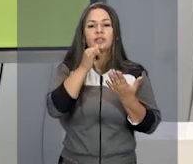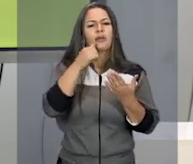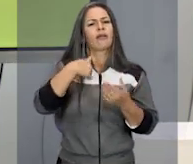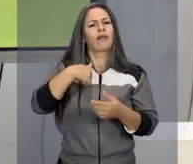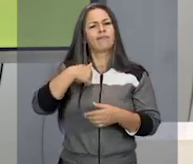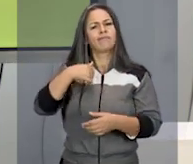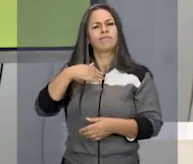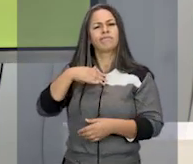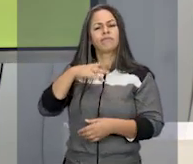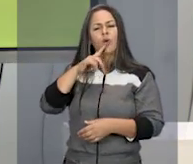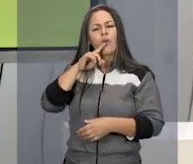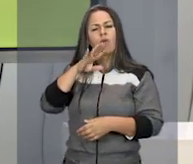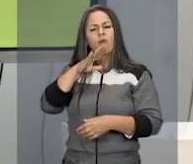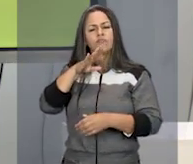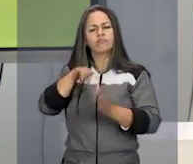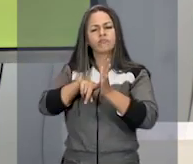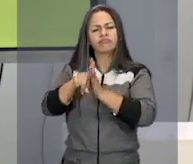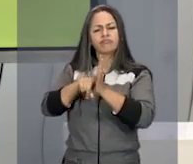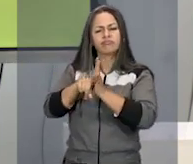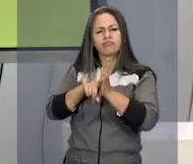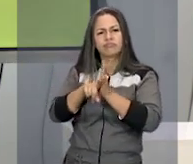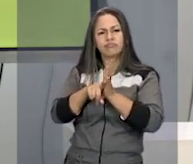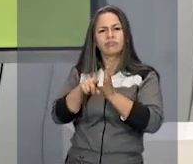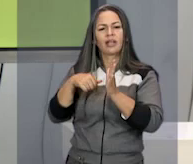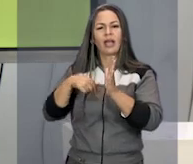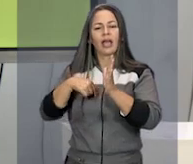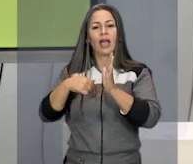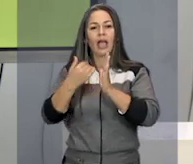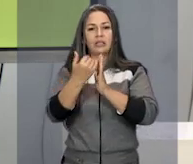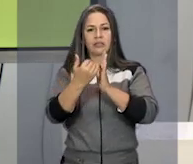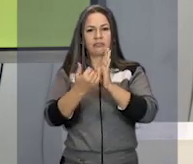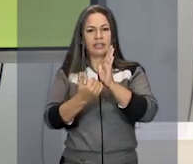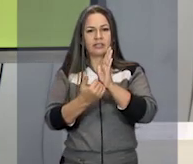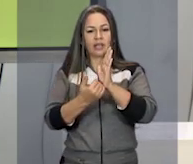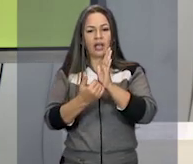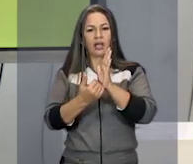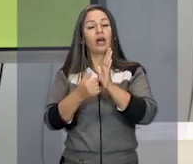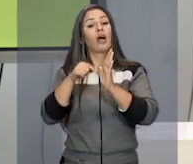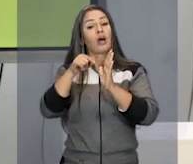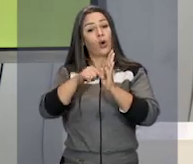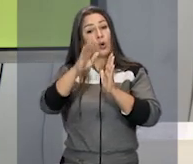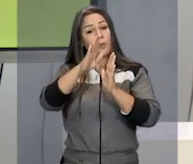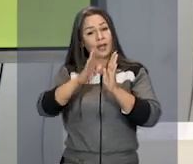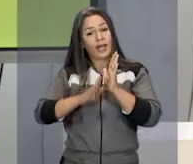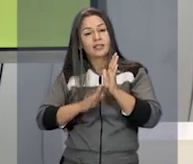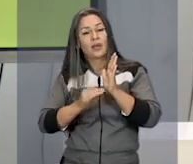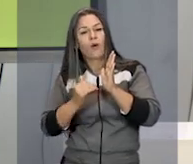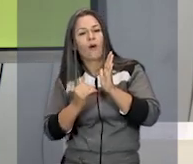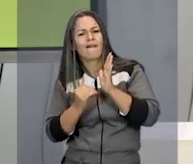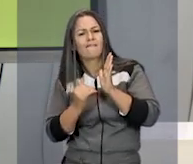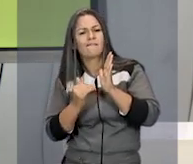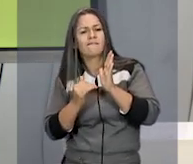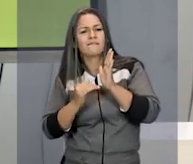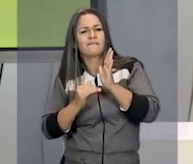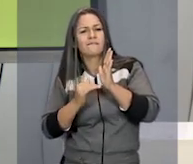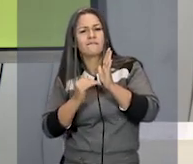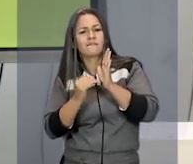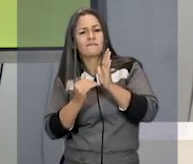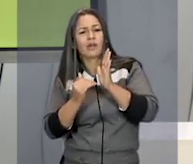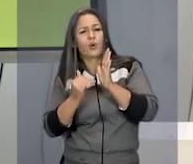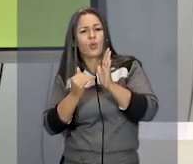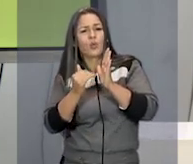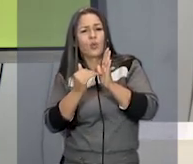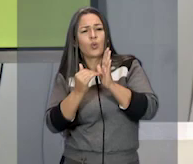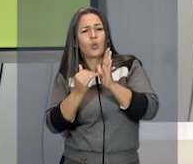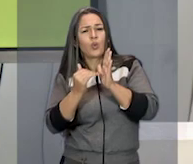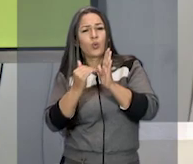acompanhando dessas listas de DH dos últimos anos, o Brasil tem subido devagarzinho no ranking. A China estava lá embaixo com o